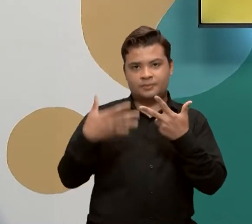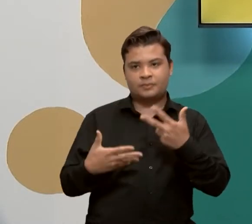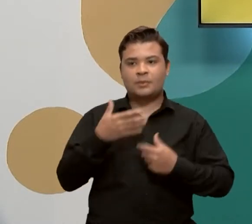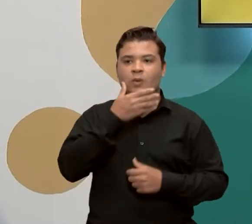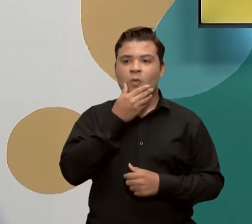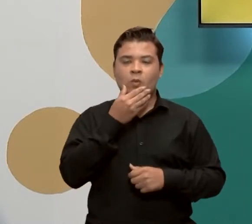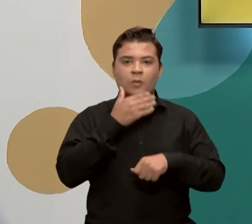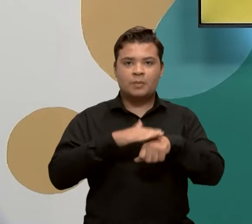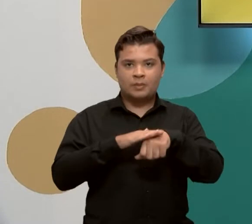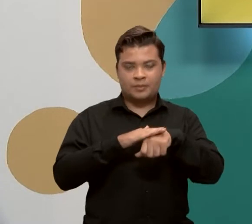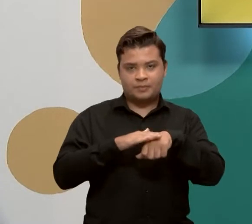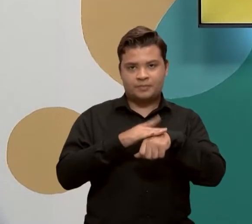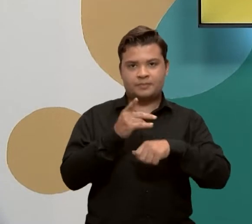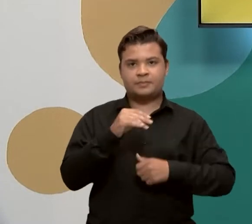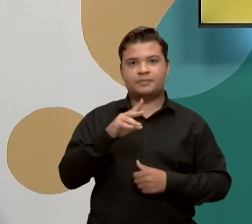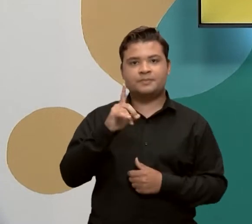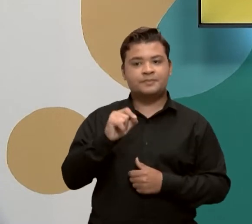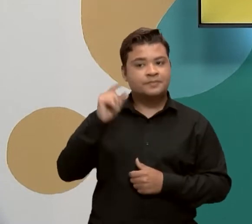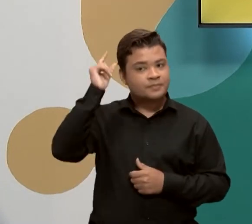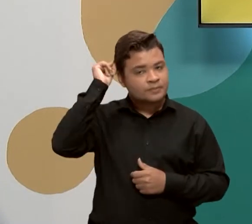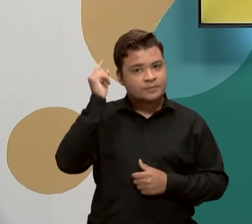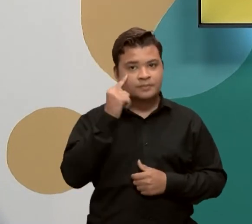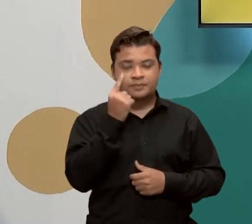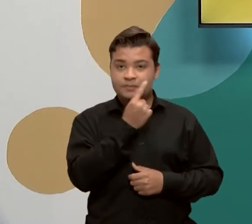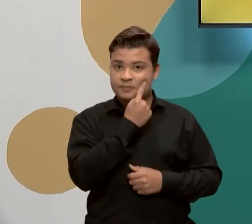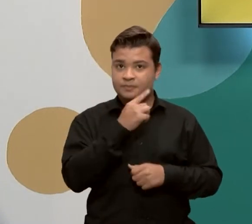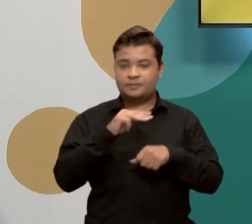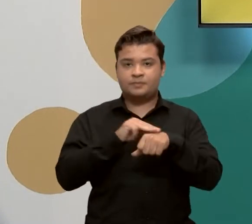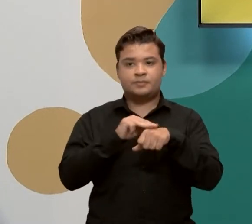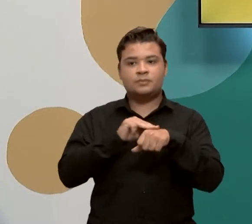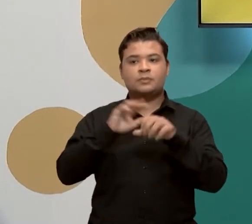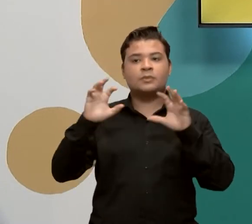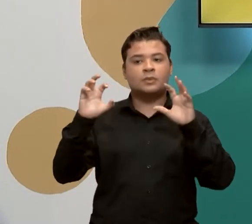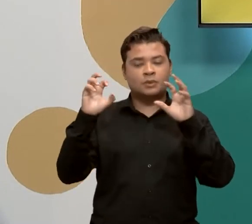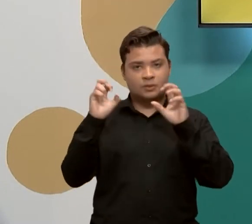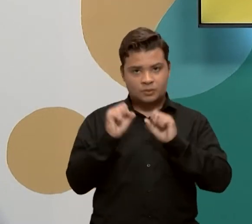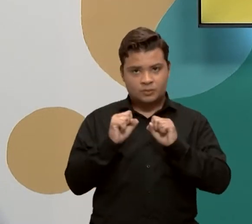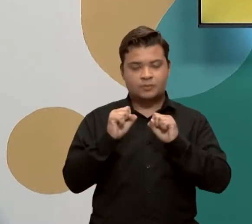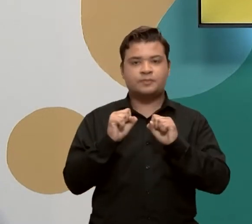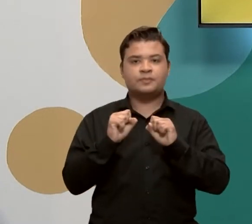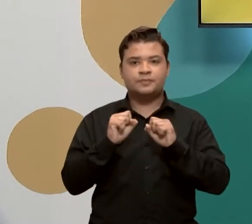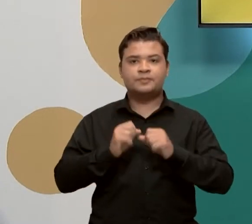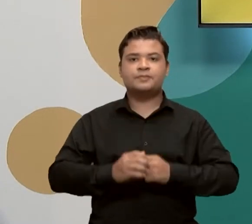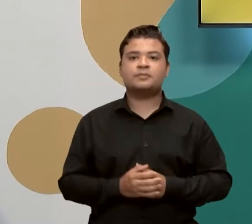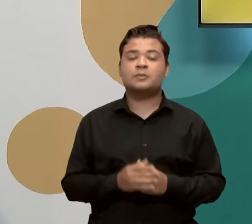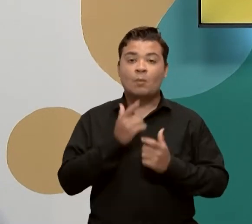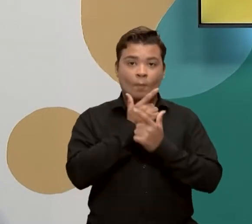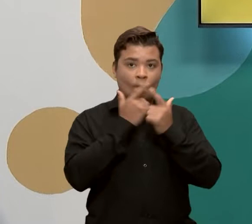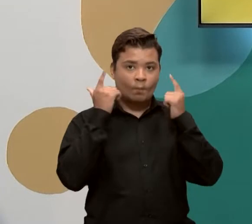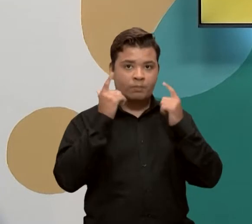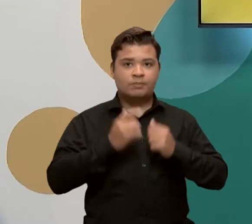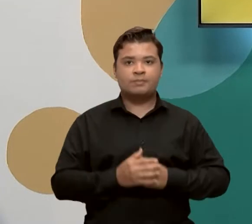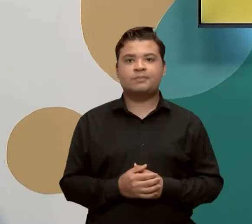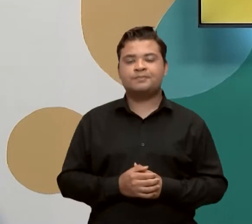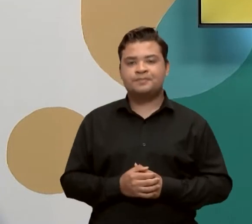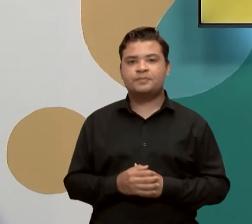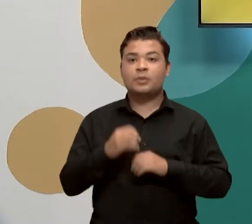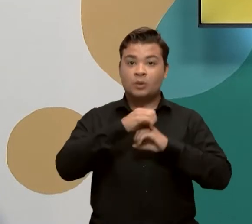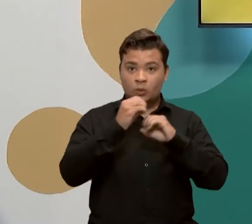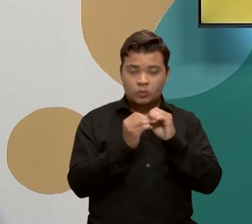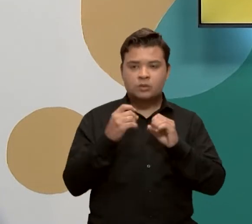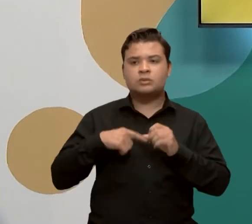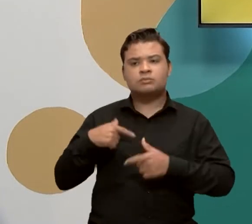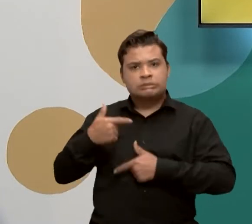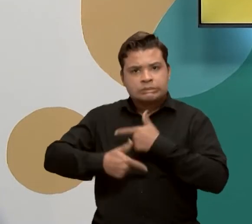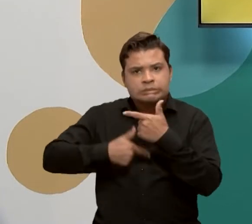pele parda, cabelos e olhos castanhos escuros e não usa barba. A UFG tem uma intensa